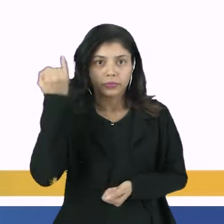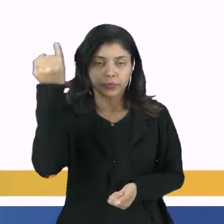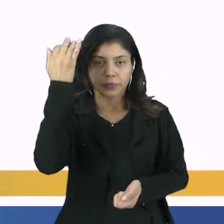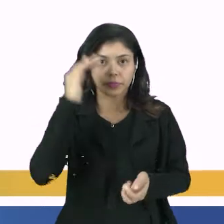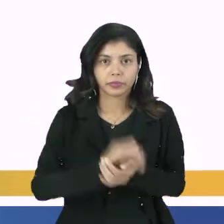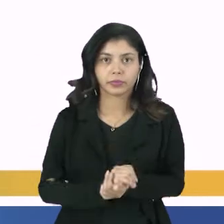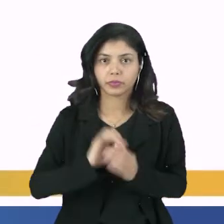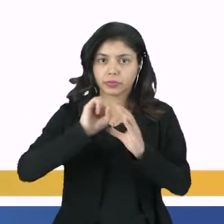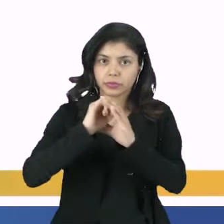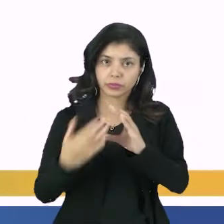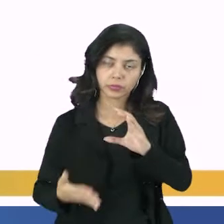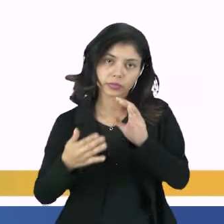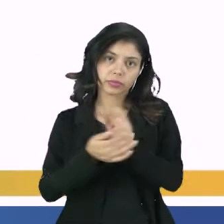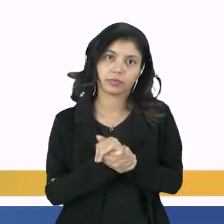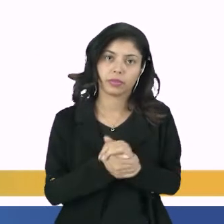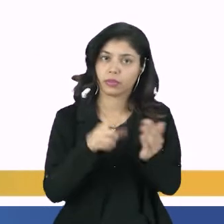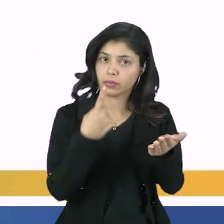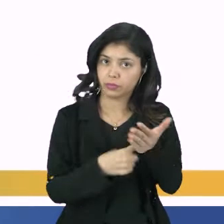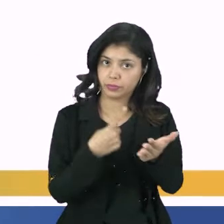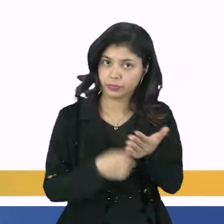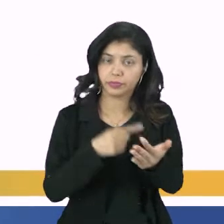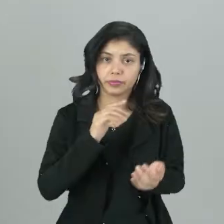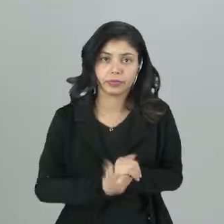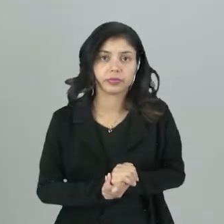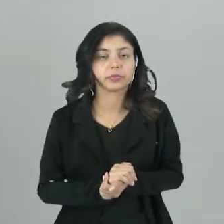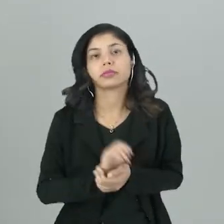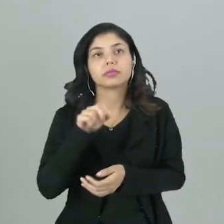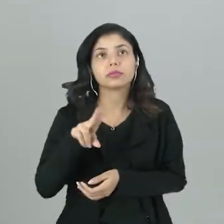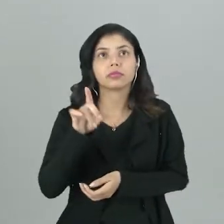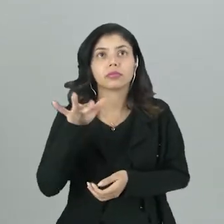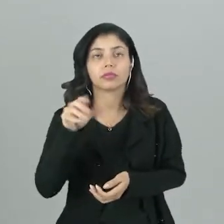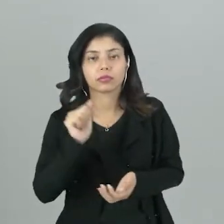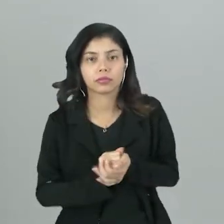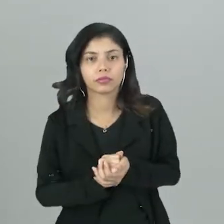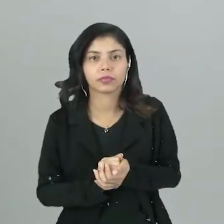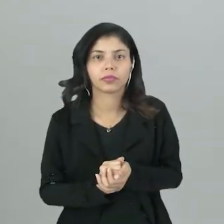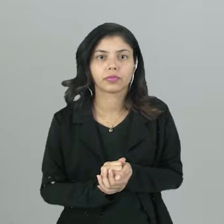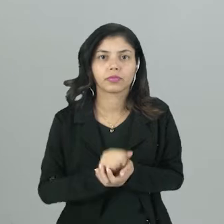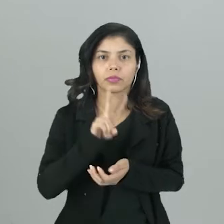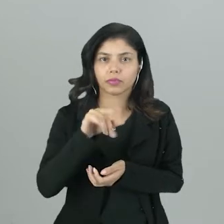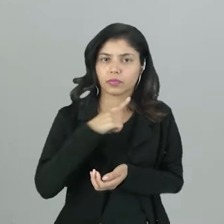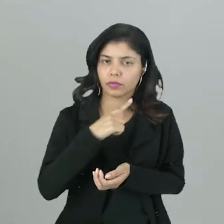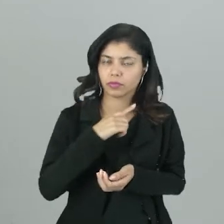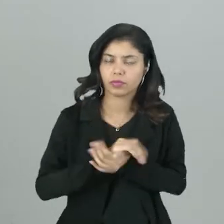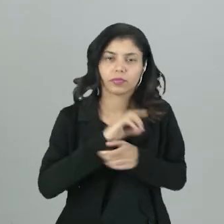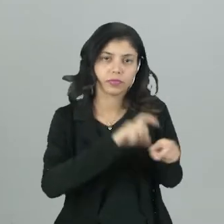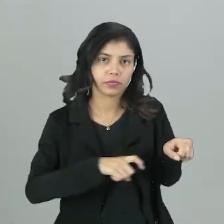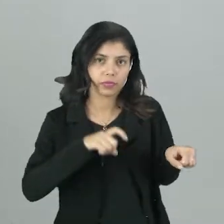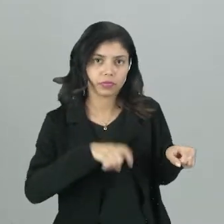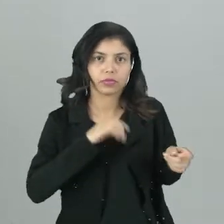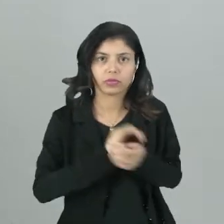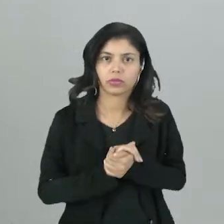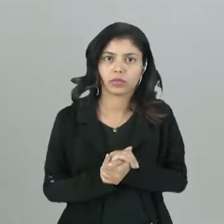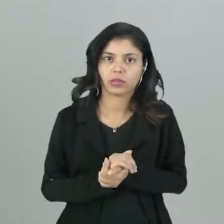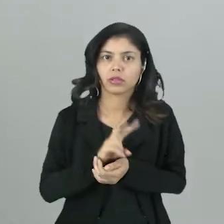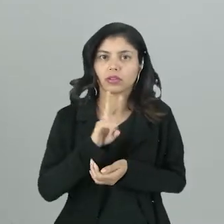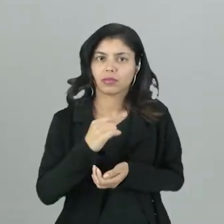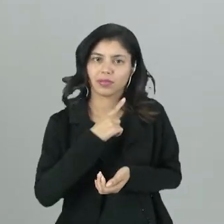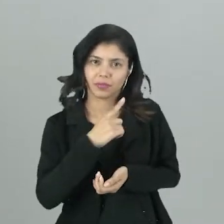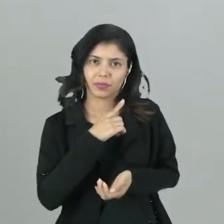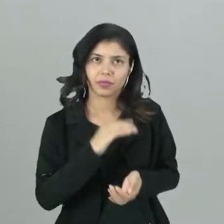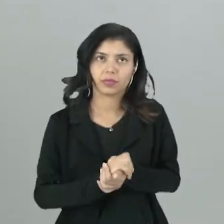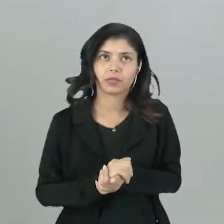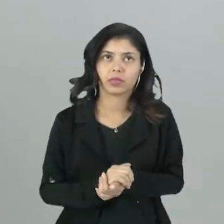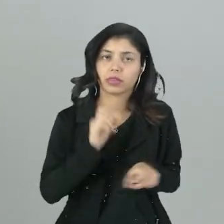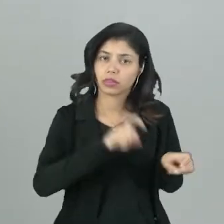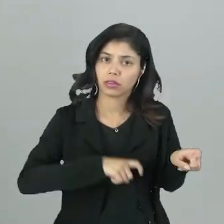a principal característica de marco desse período neolítico vai ser o advento da agricultura, certo? Com o advento da